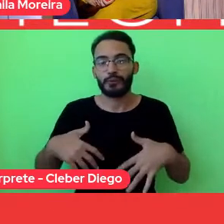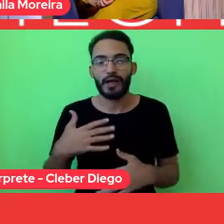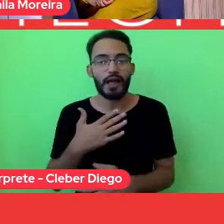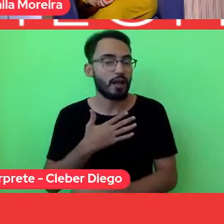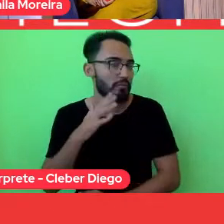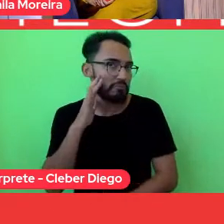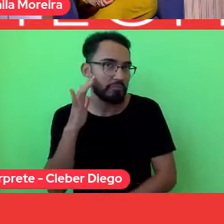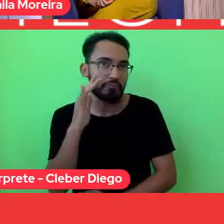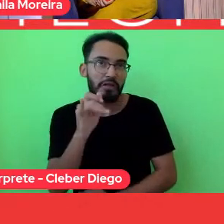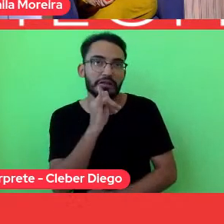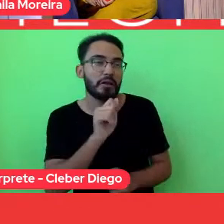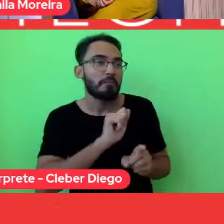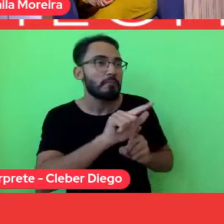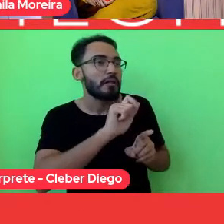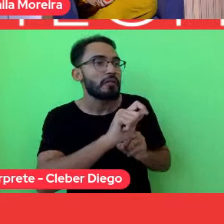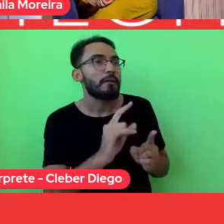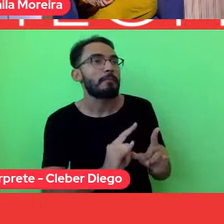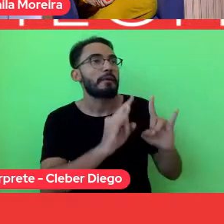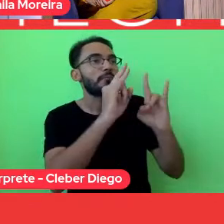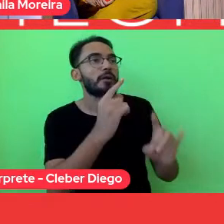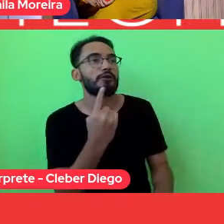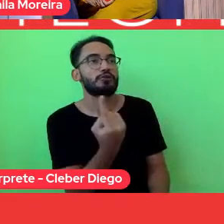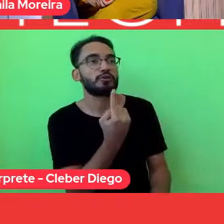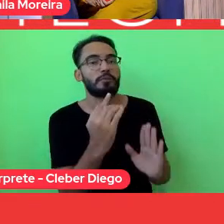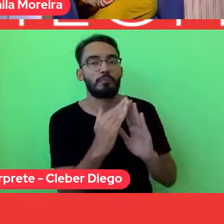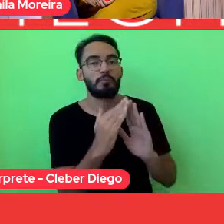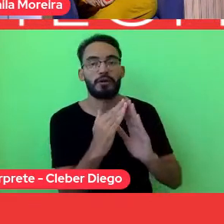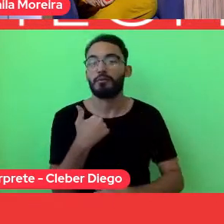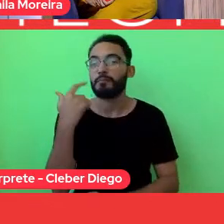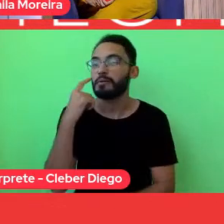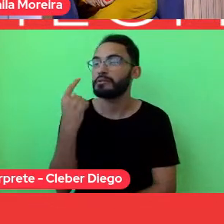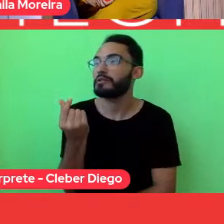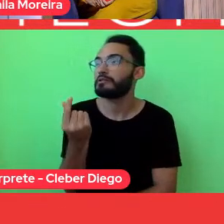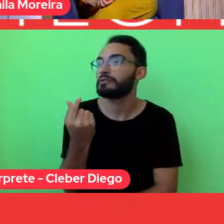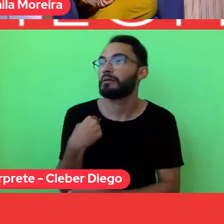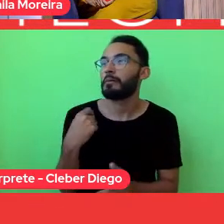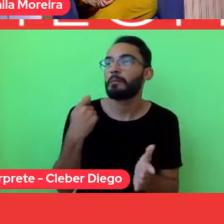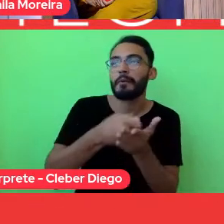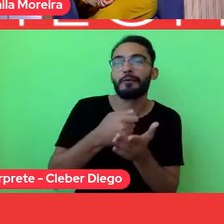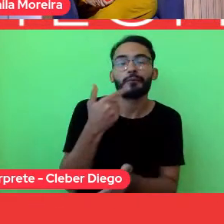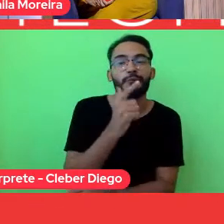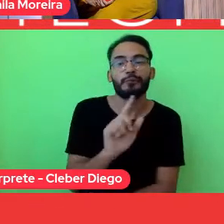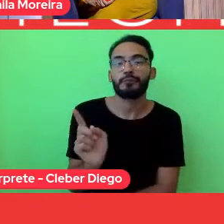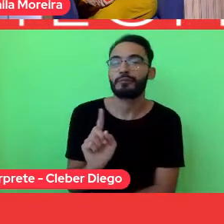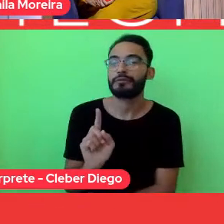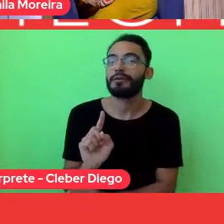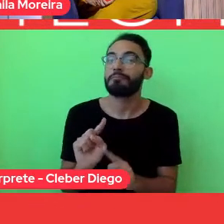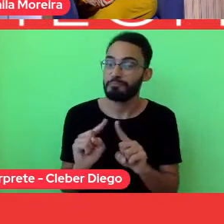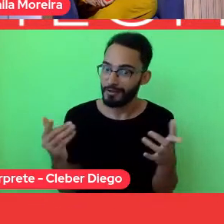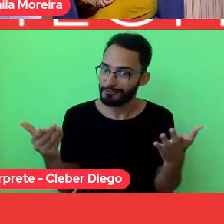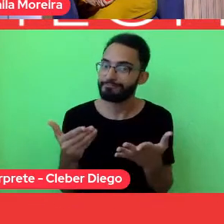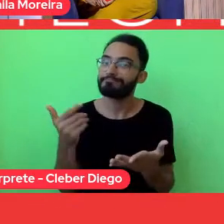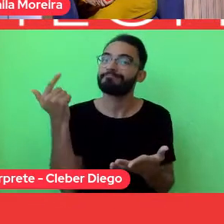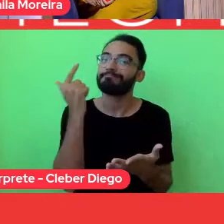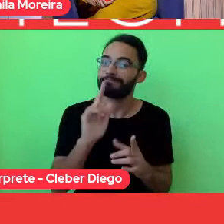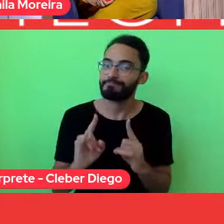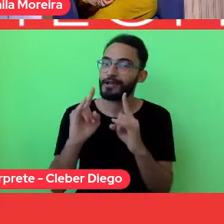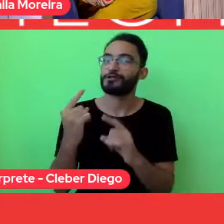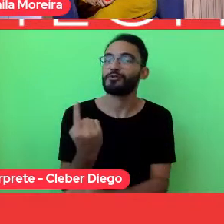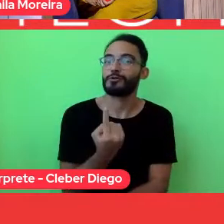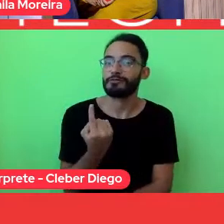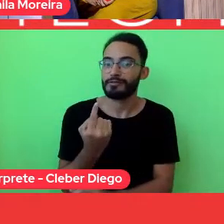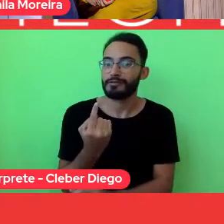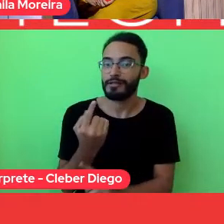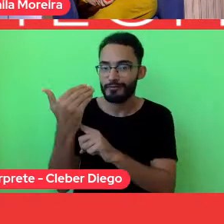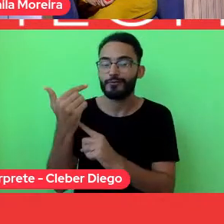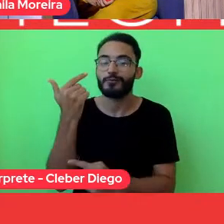alugando um apartamento e indo morar sozinha, porque eu achei que eu nunca teria dinheiro para pagar um aluguel de um apartamento sozinha. E a tecnologia